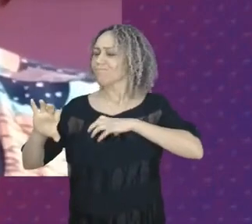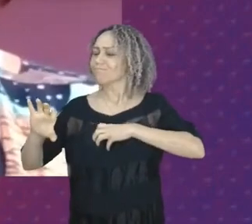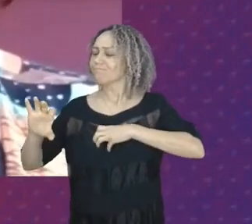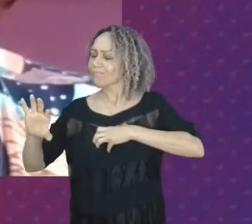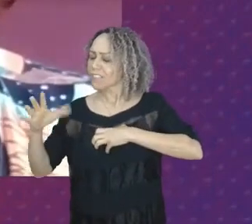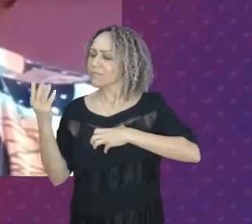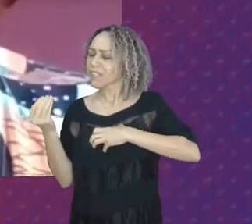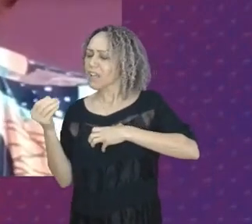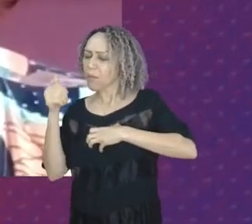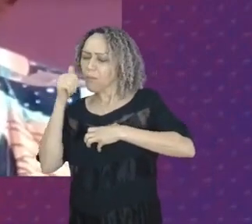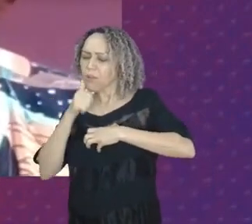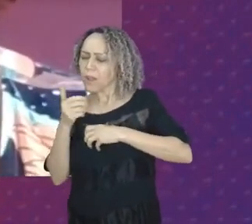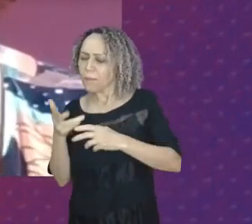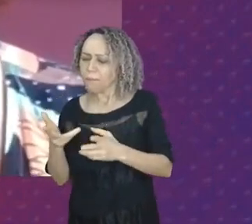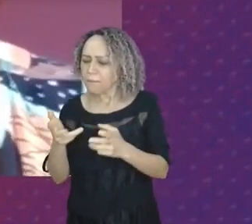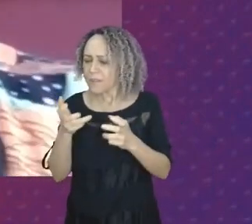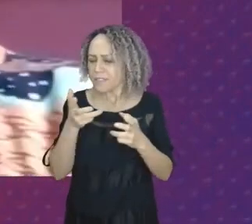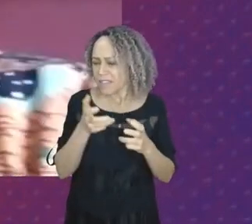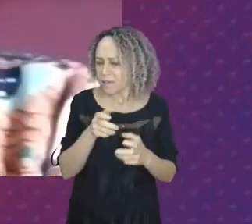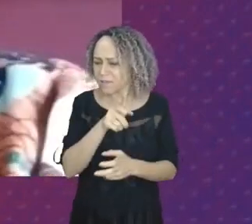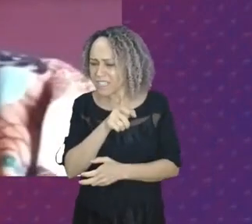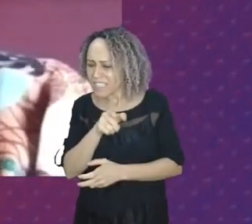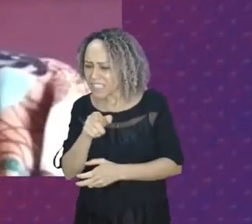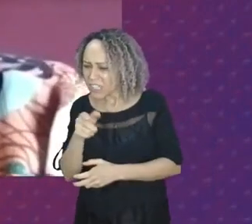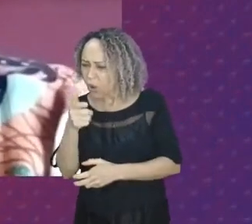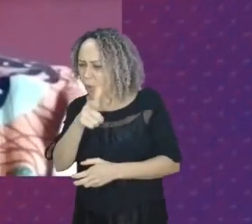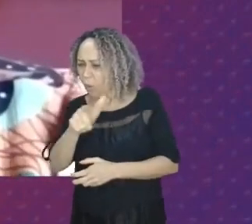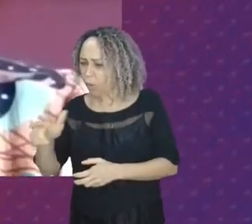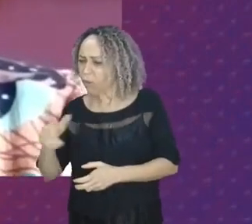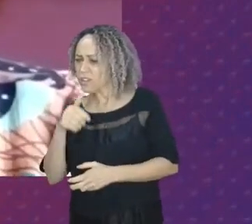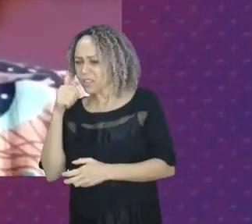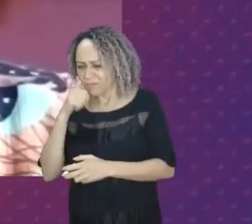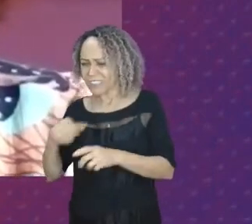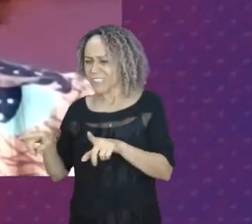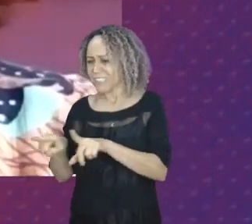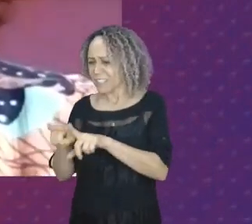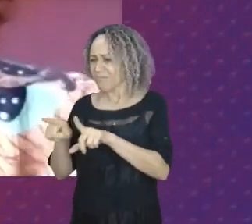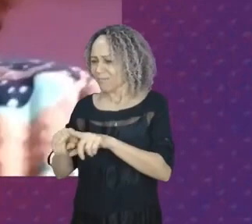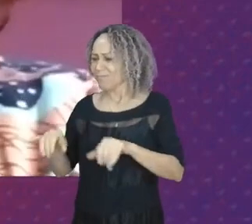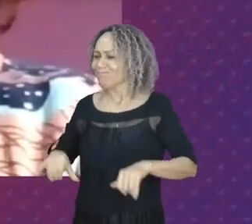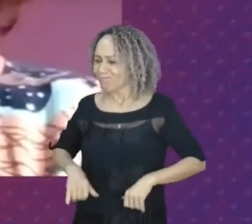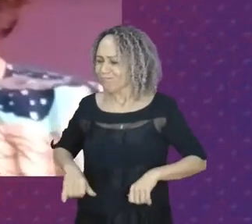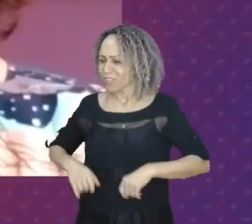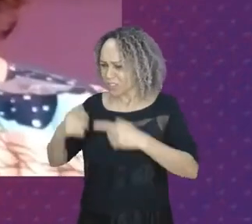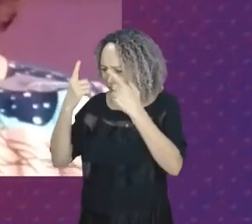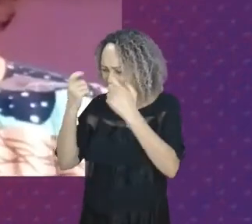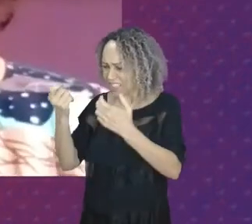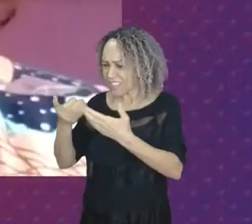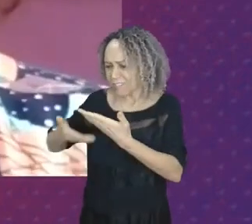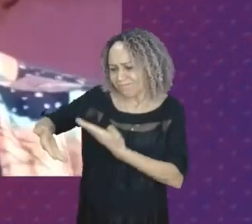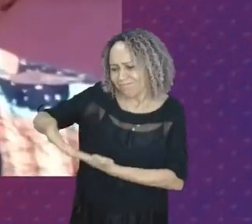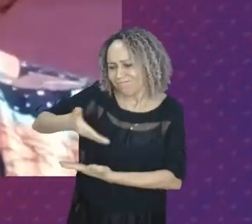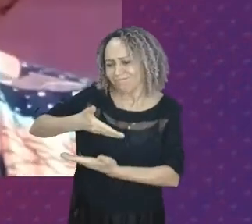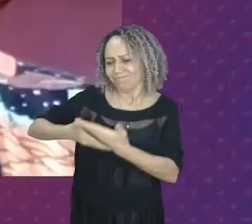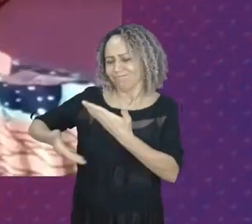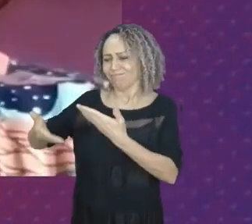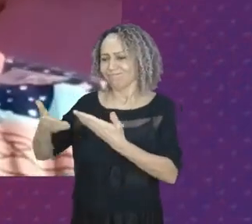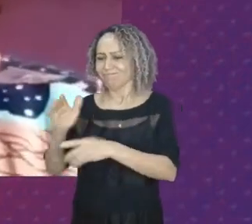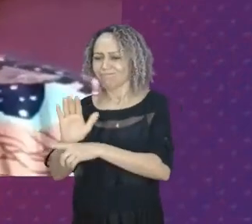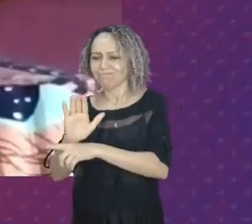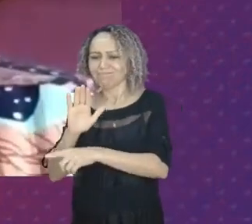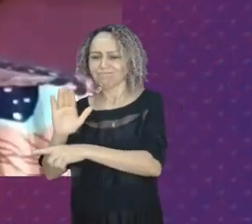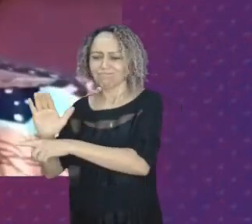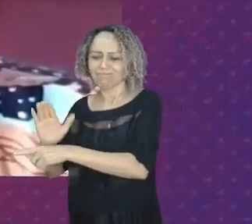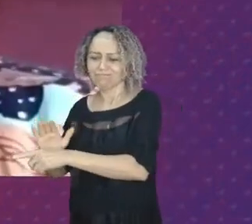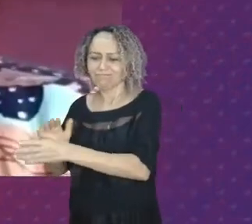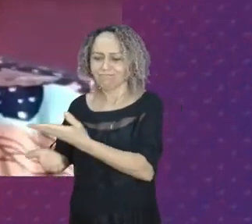outro, é que vai garantir que haja uma institucionalização do problema público em âmbito local. Então, a gente vai ter aí mulheres que vão